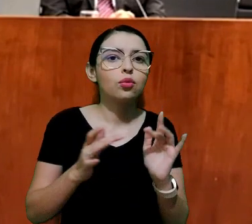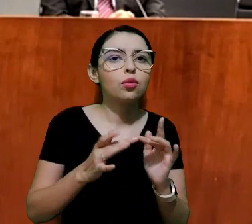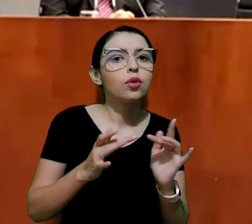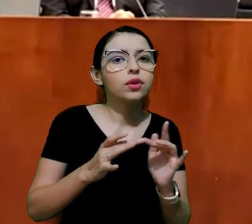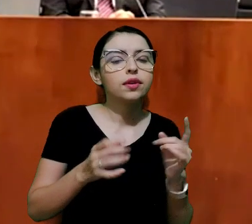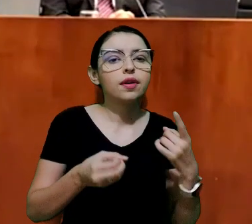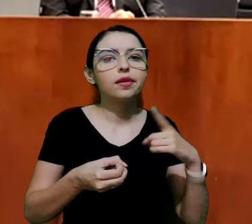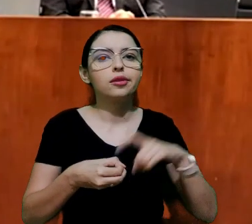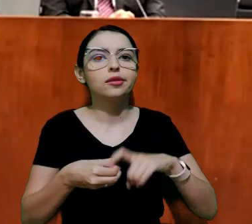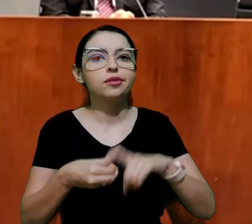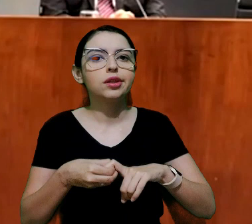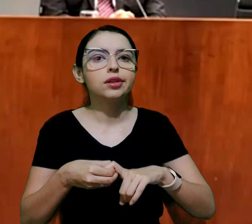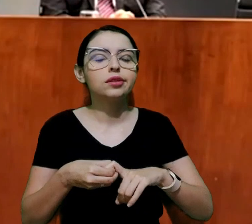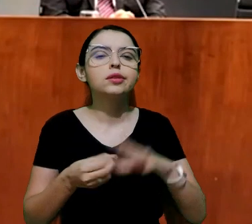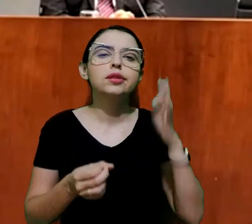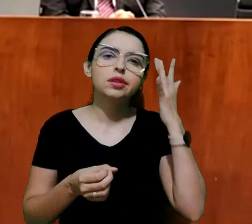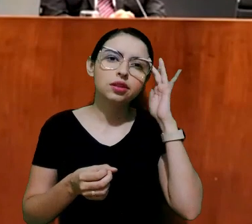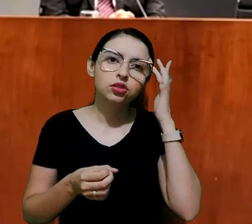justificar o reconhecimento.